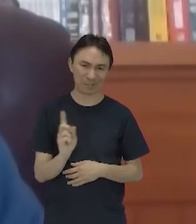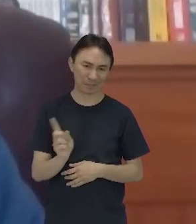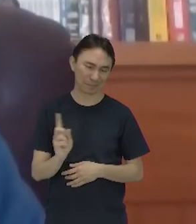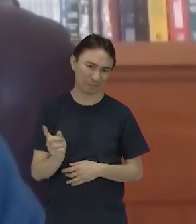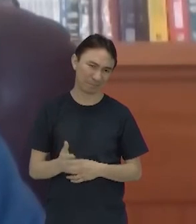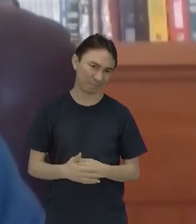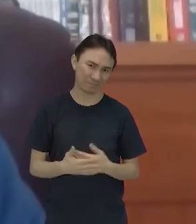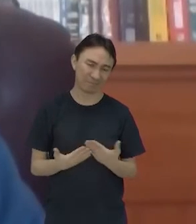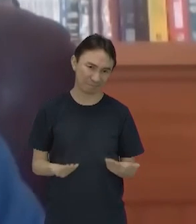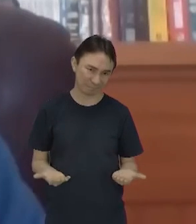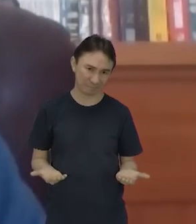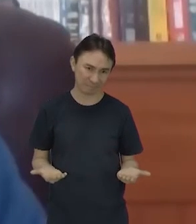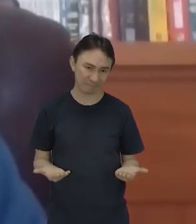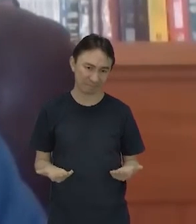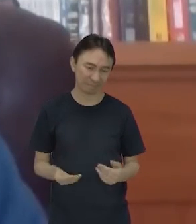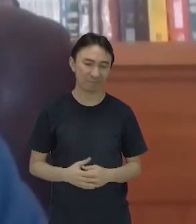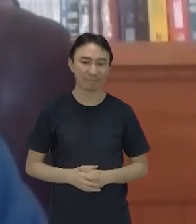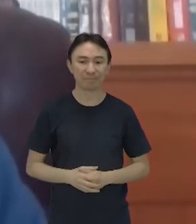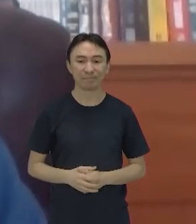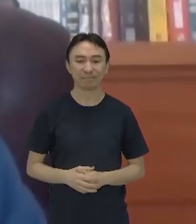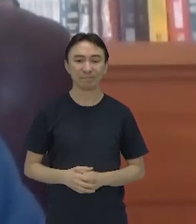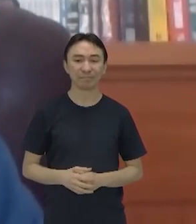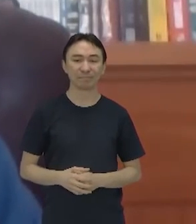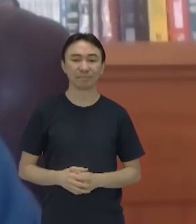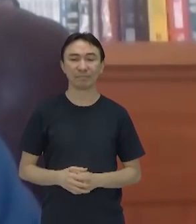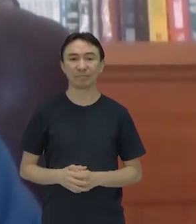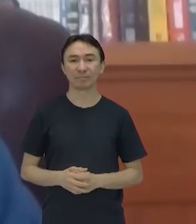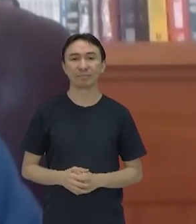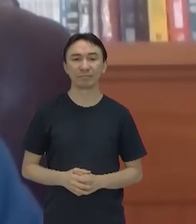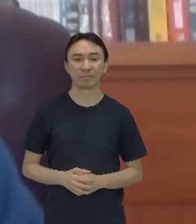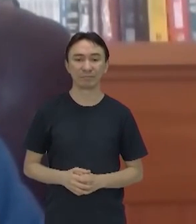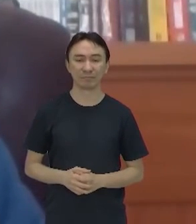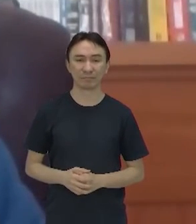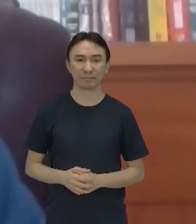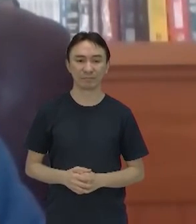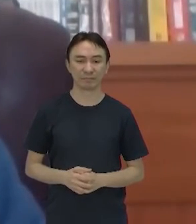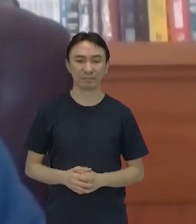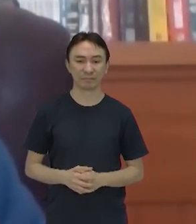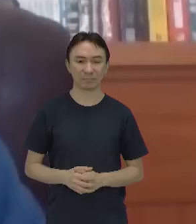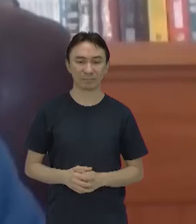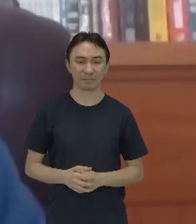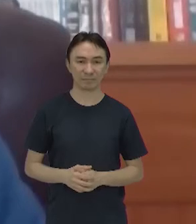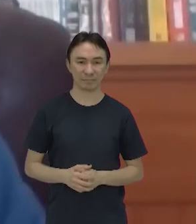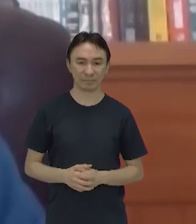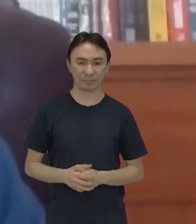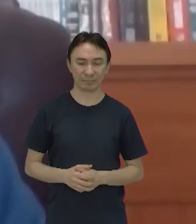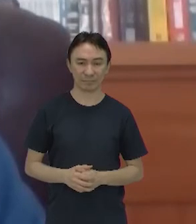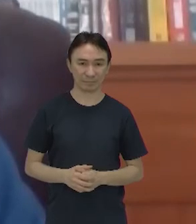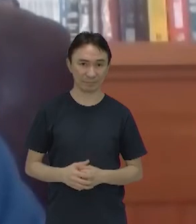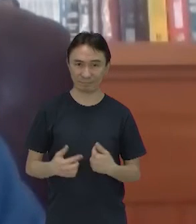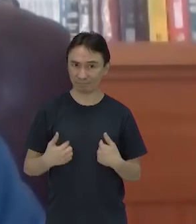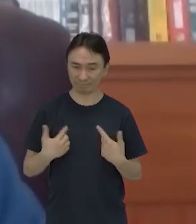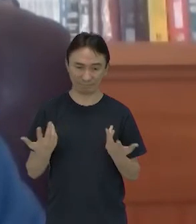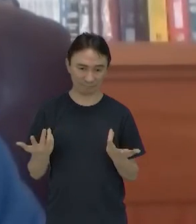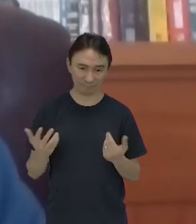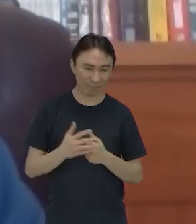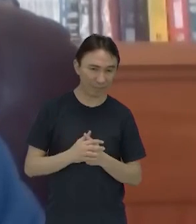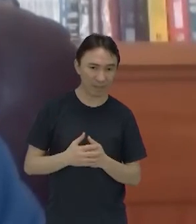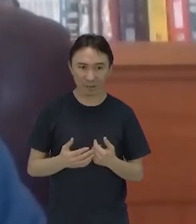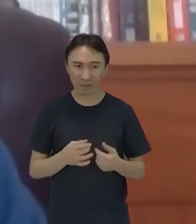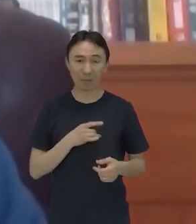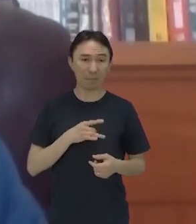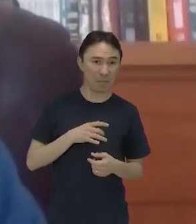be lazy and I can't be afraid of going looking for it. Eu não posso ter medo e não posso